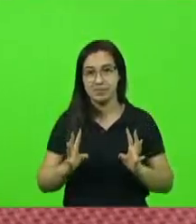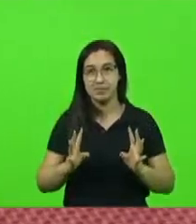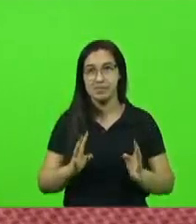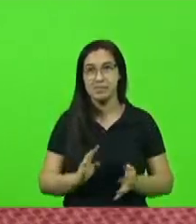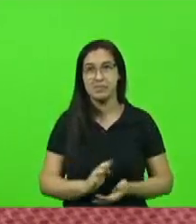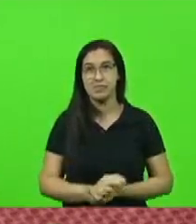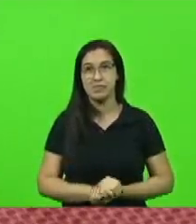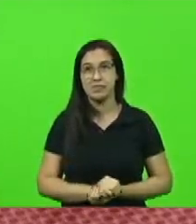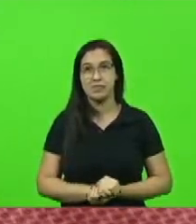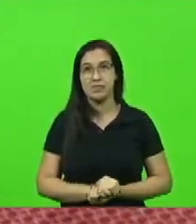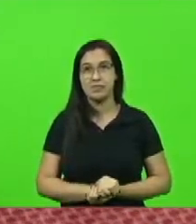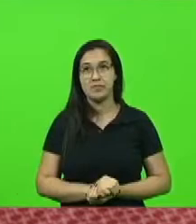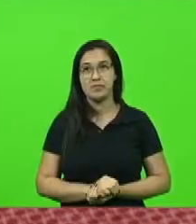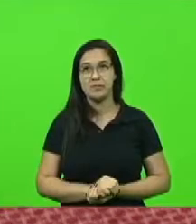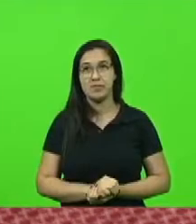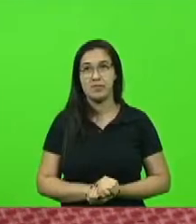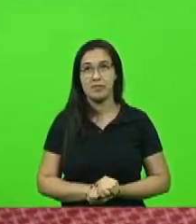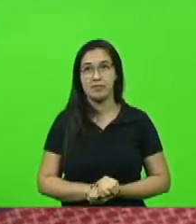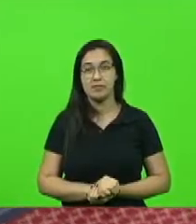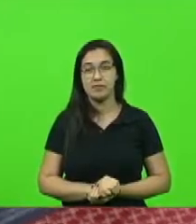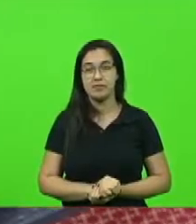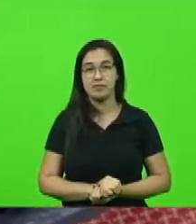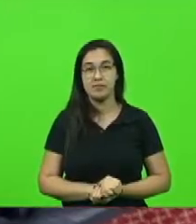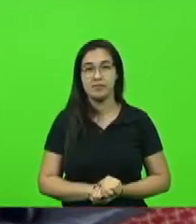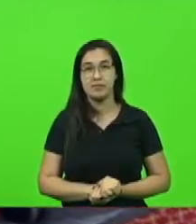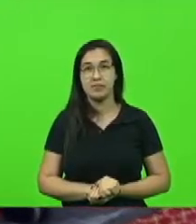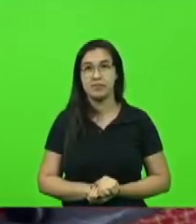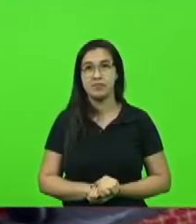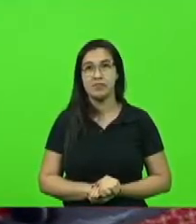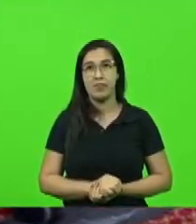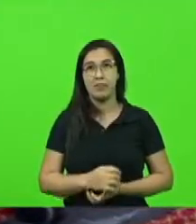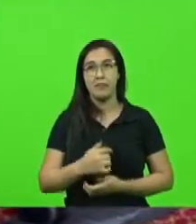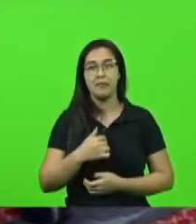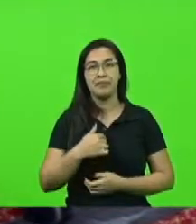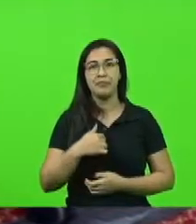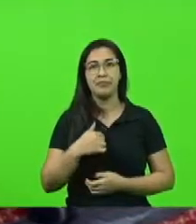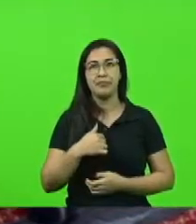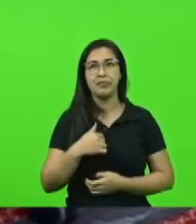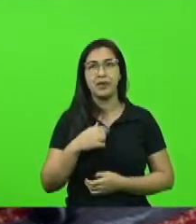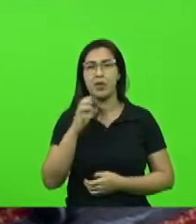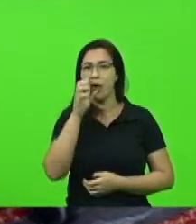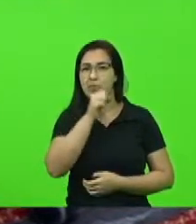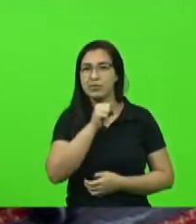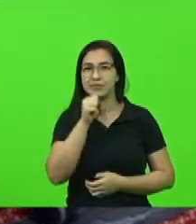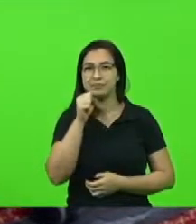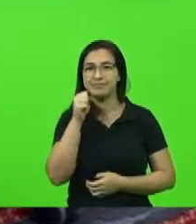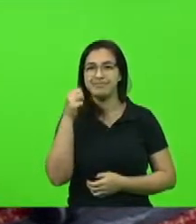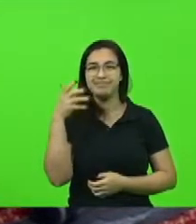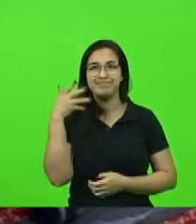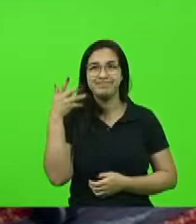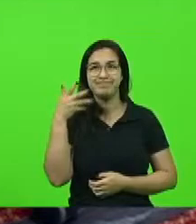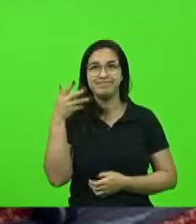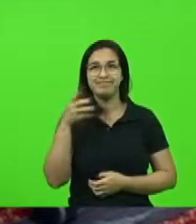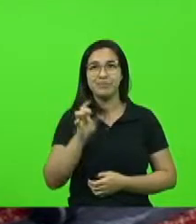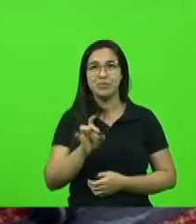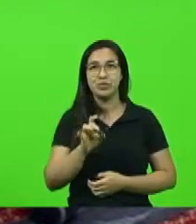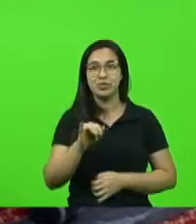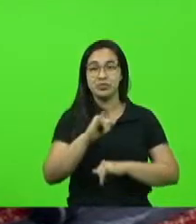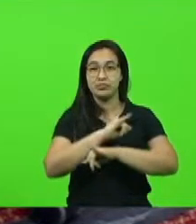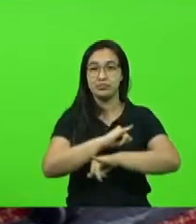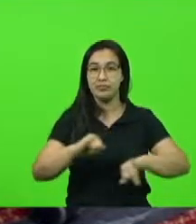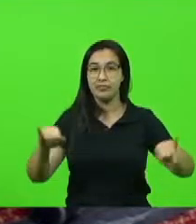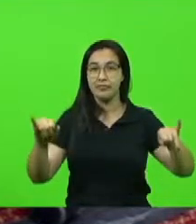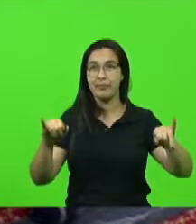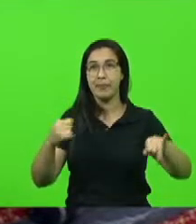aos telespectadores da TVAL, mas a minha passagem aqui é rápida, presidente, só para anunciar a